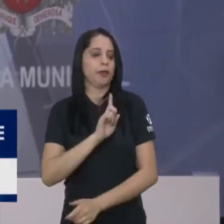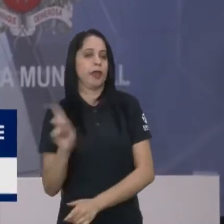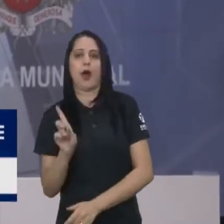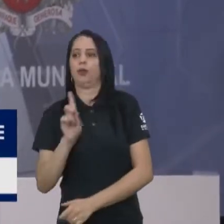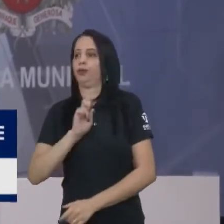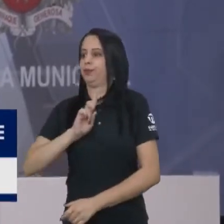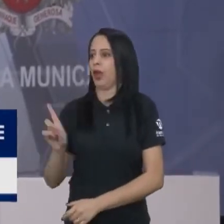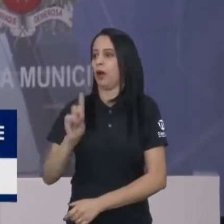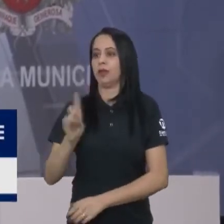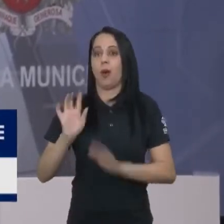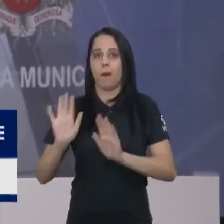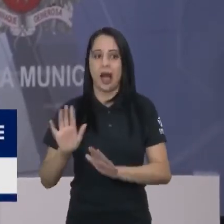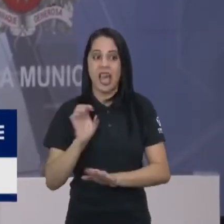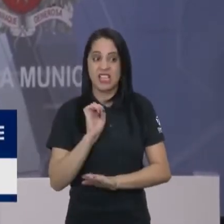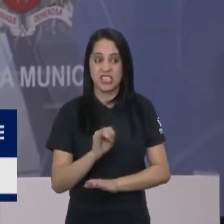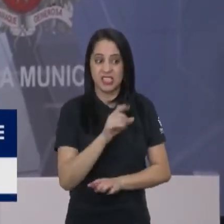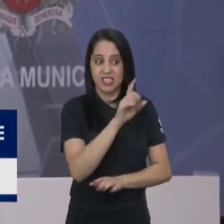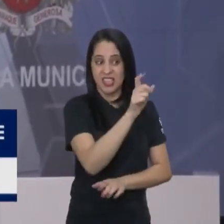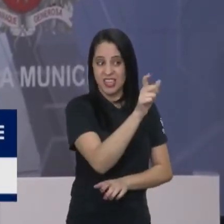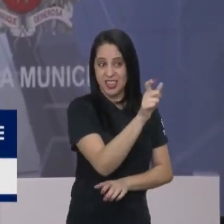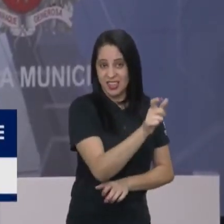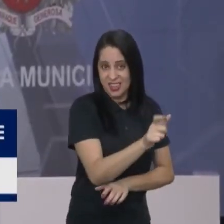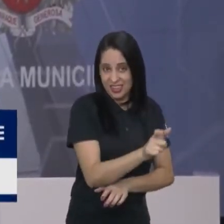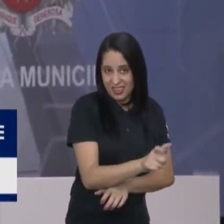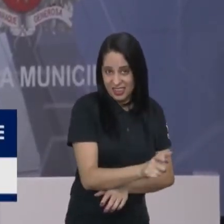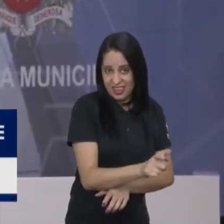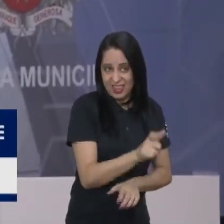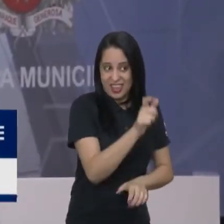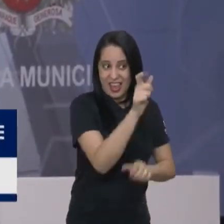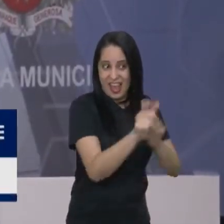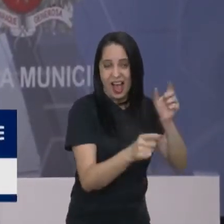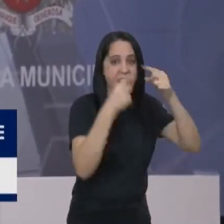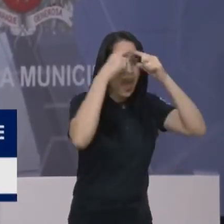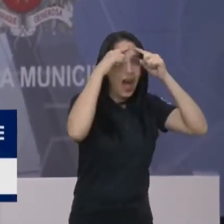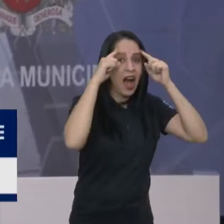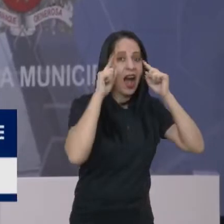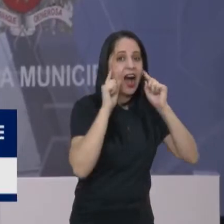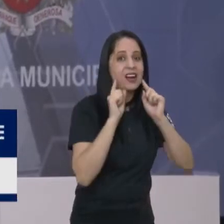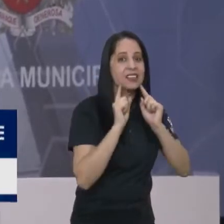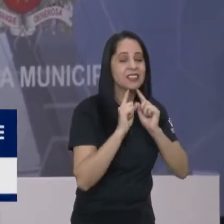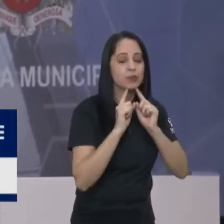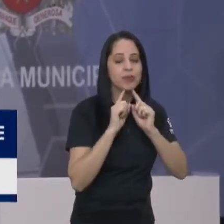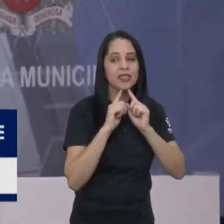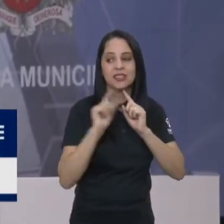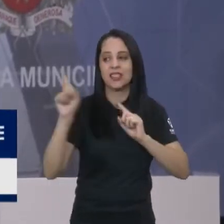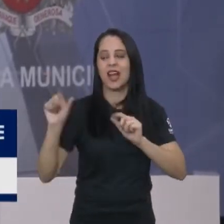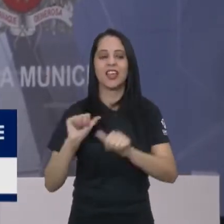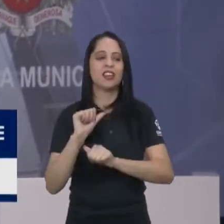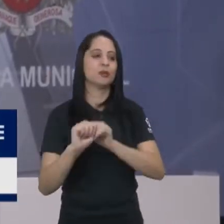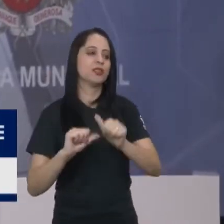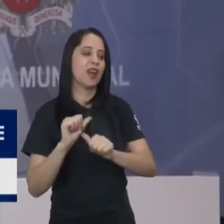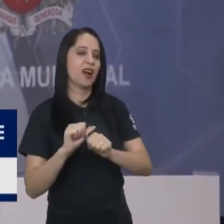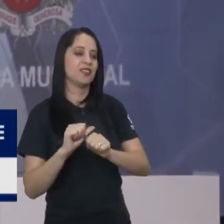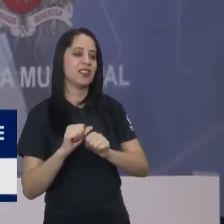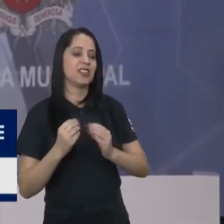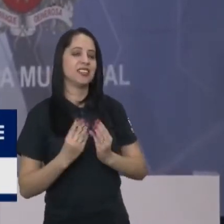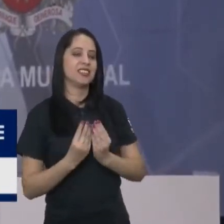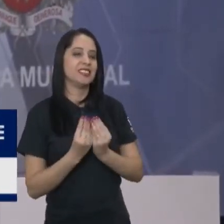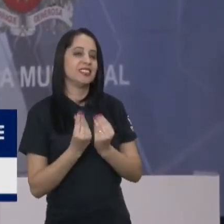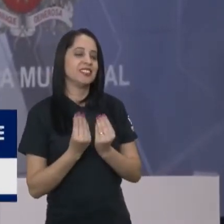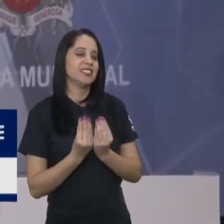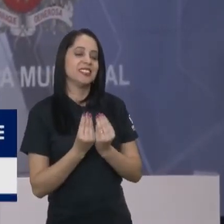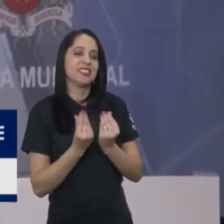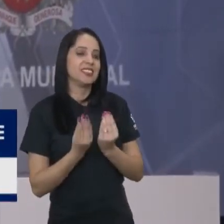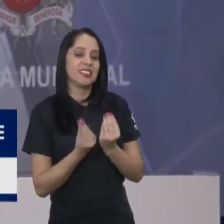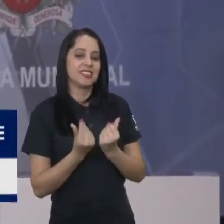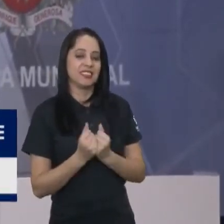processo das irmãzinhas lá no sétimo andar, o Ricardo se transformava. Eduardo, olha, Me lembro muito bem disso. Ricardo, ele me falou, Eduardo,